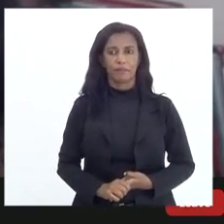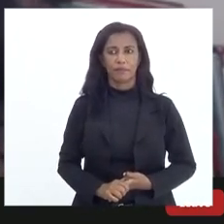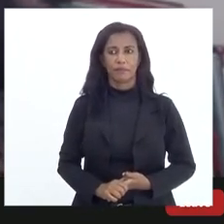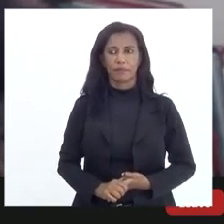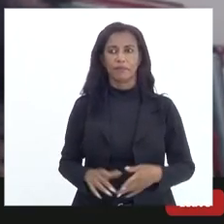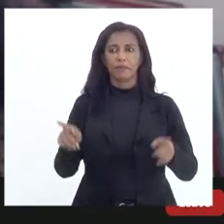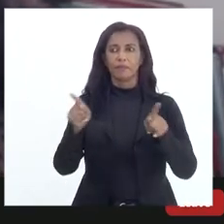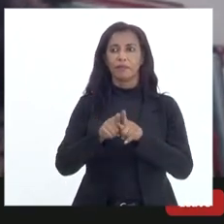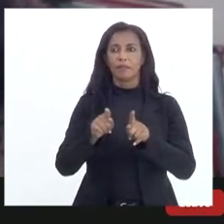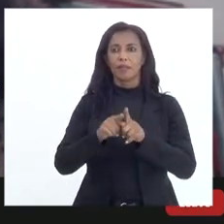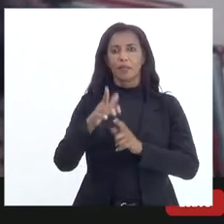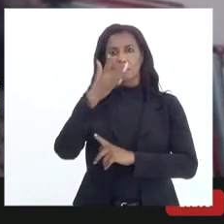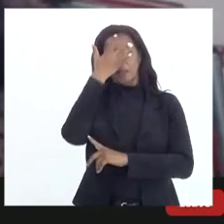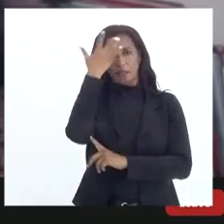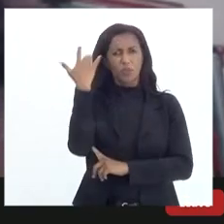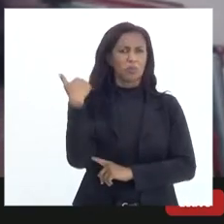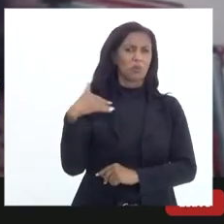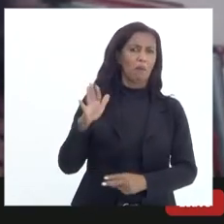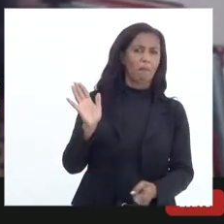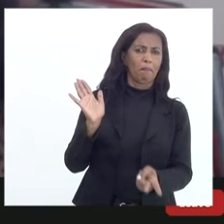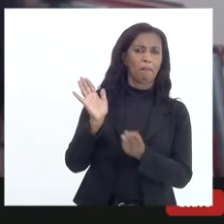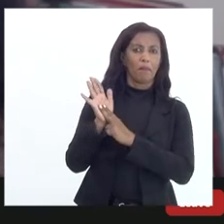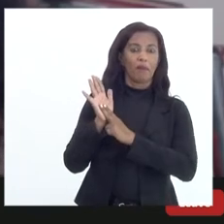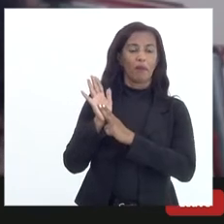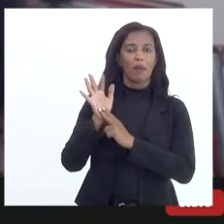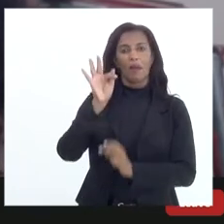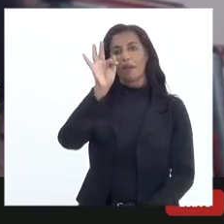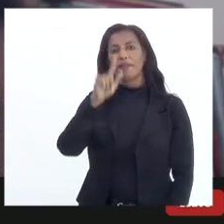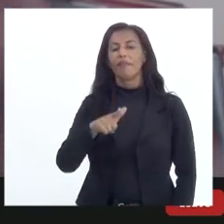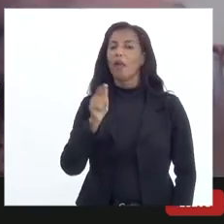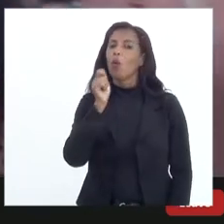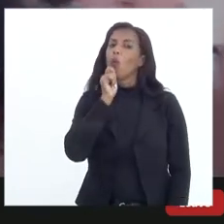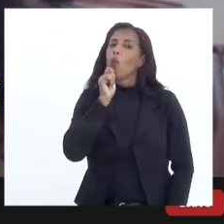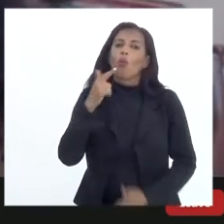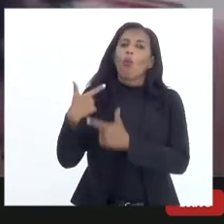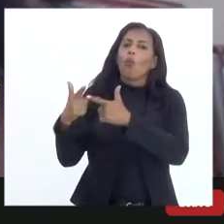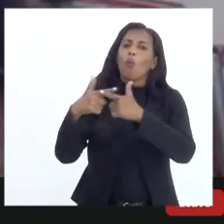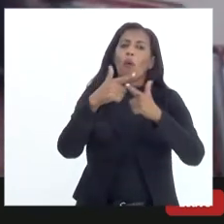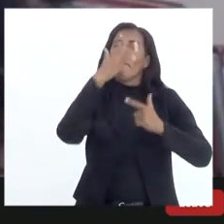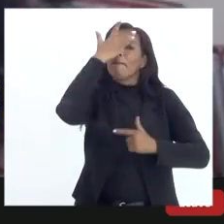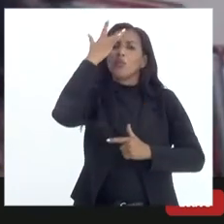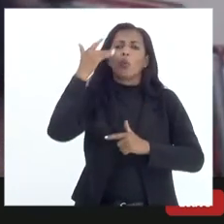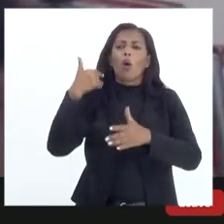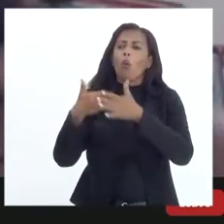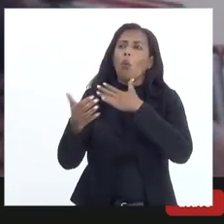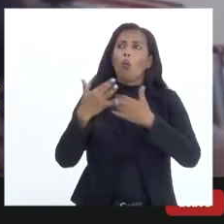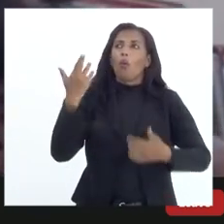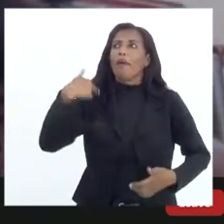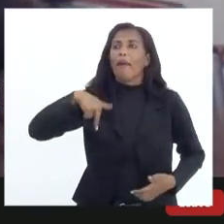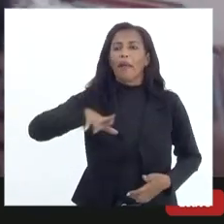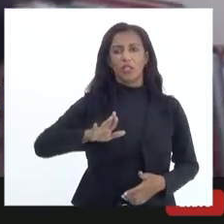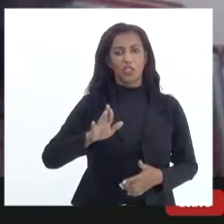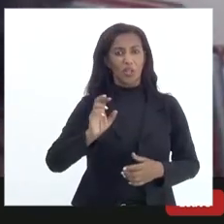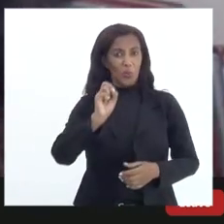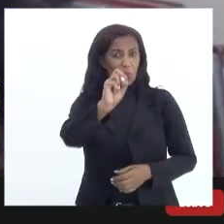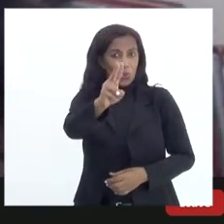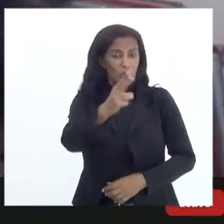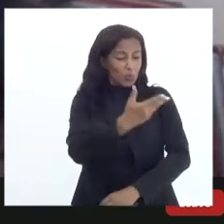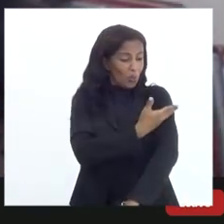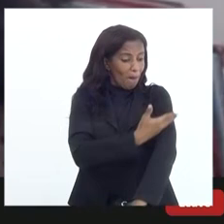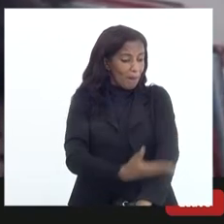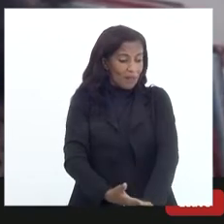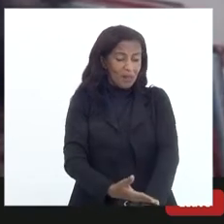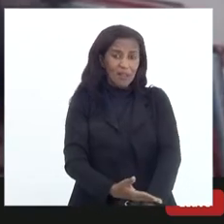das pessoas professarem, não há problema nenhum, né? As pessoas podem ser de qualquer religião, negro, branco. Eu sou uma branca iniciada no